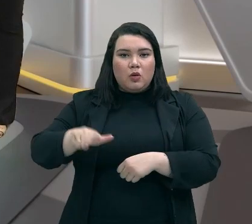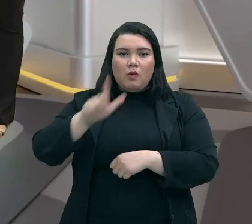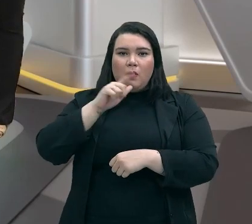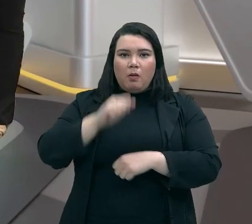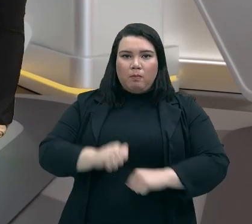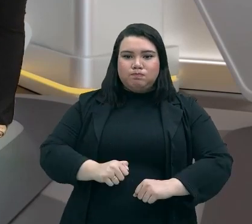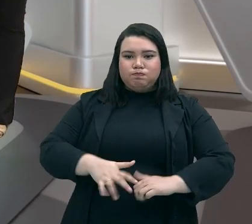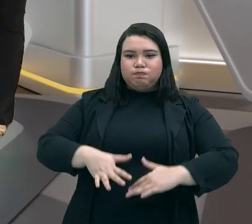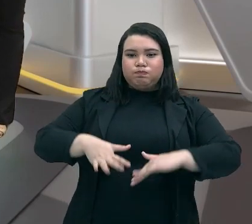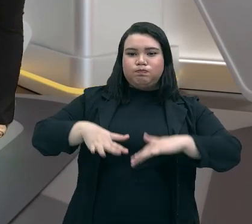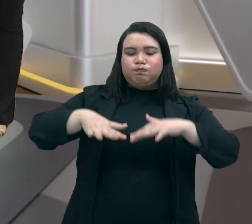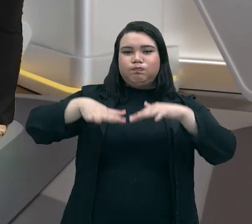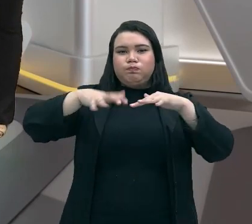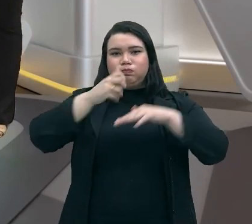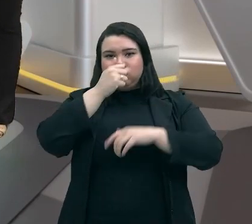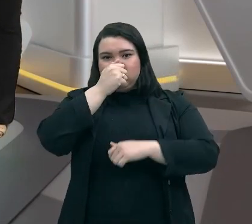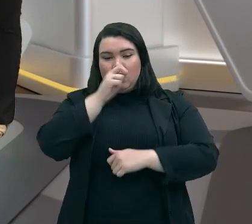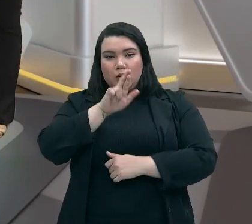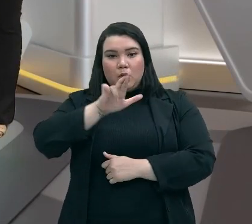grande. Então, assim,